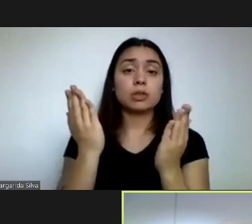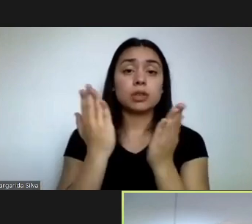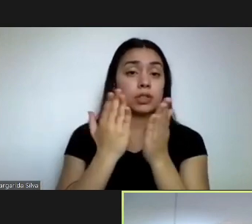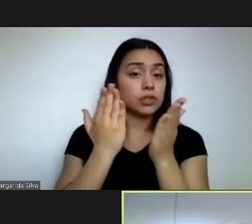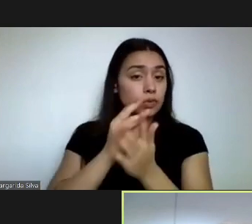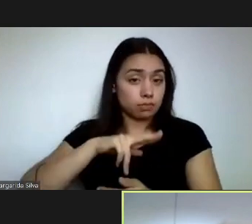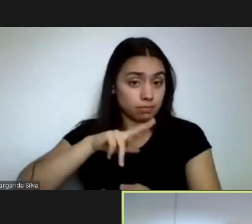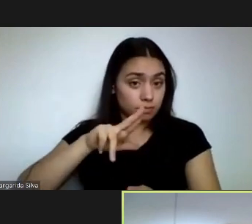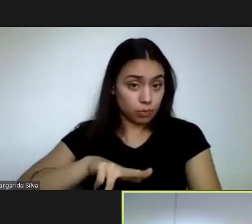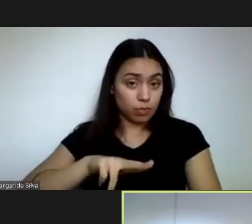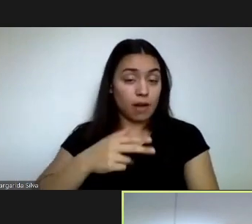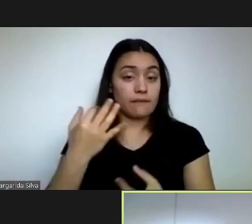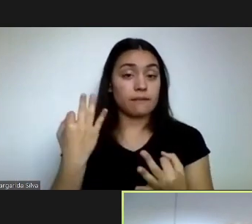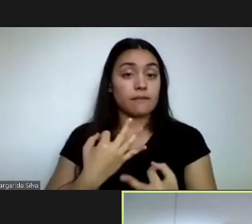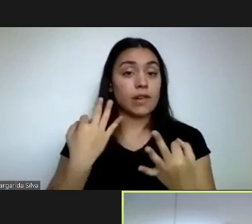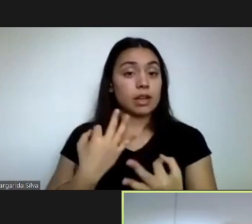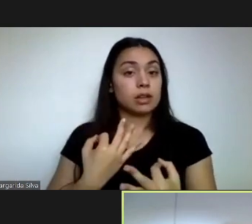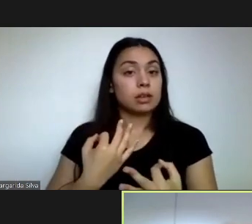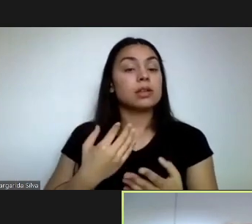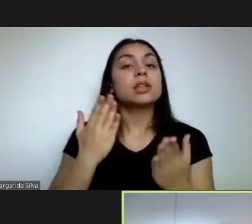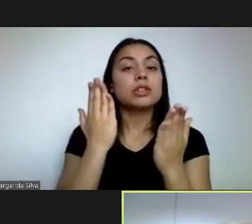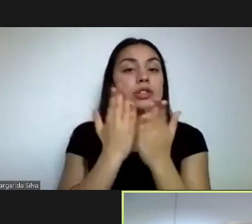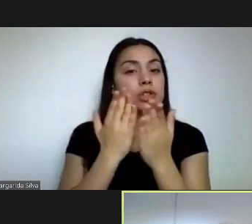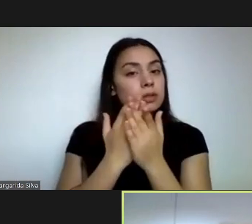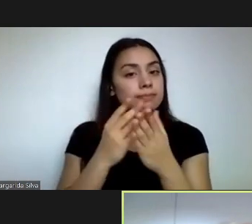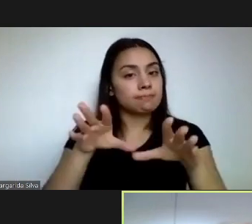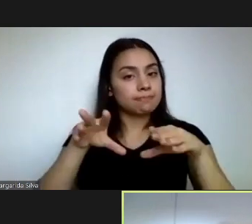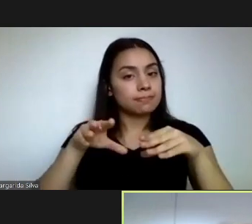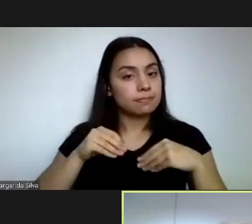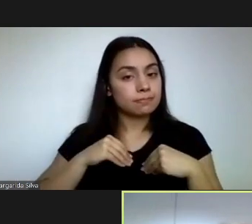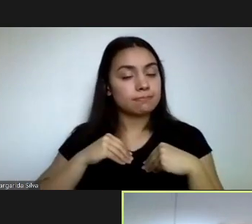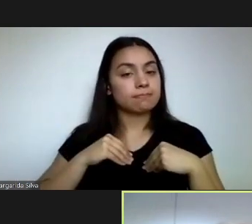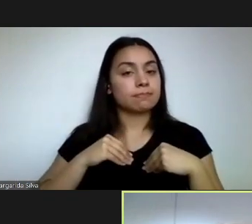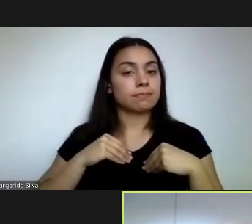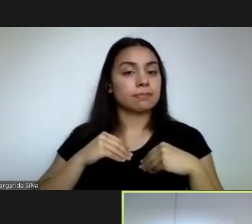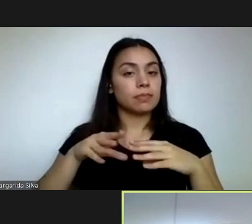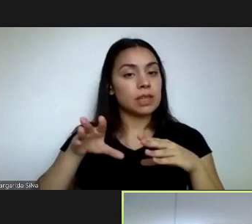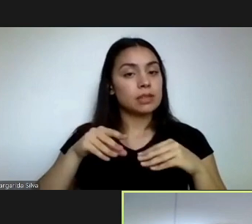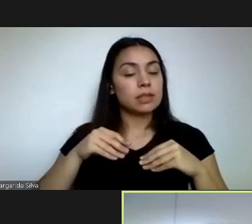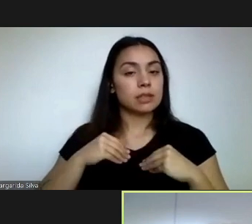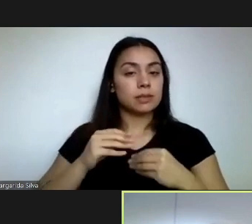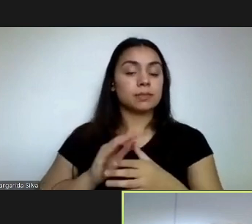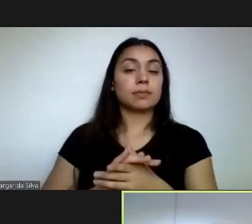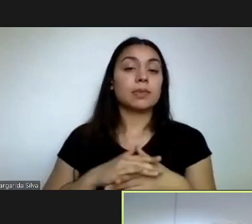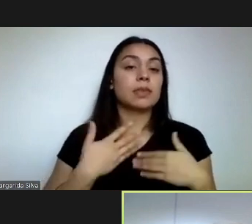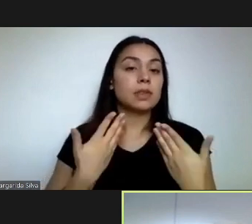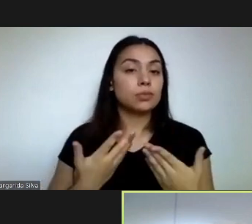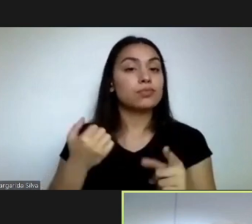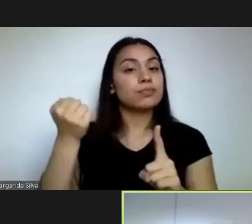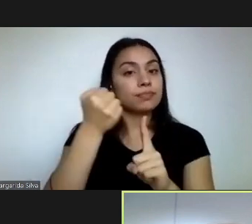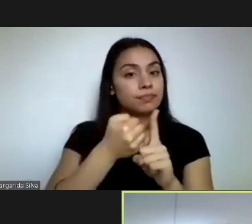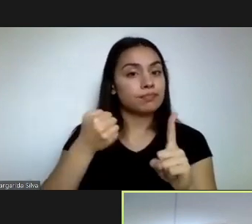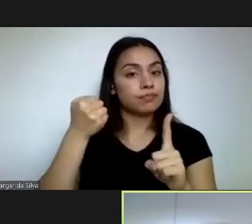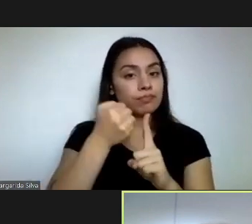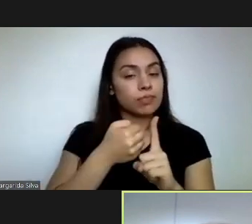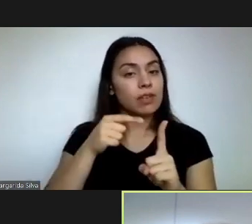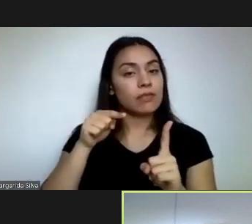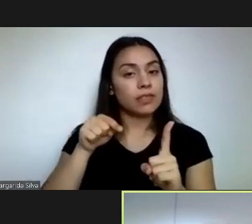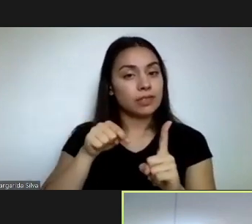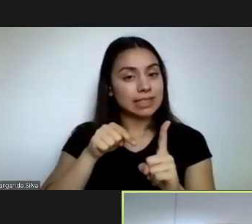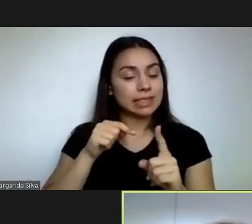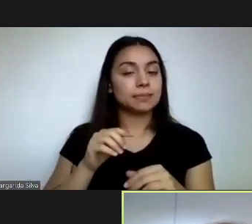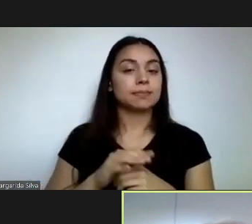Portugal e a escola acolhe-os no dia em que eles se dirigem à escola e que entram. Portanto, este é o grande desafio, é todos os